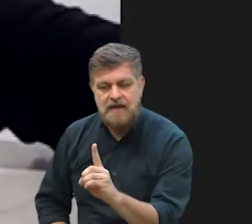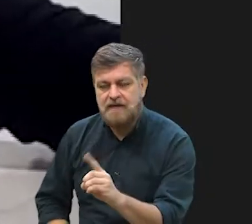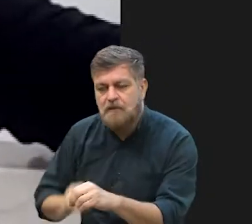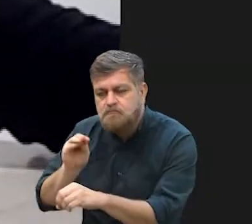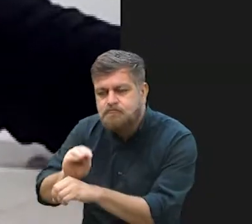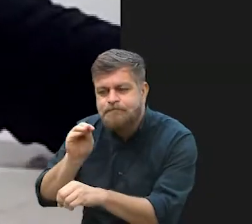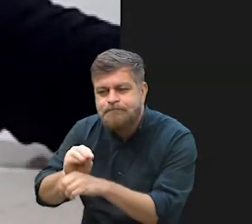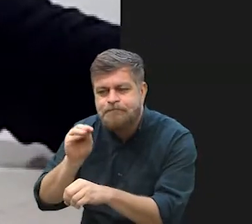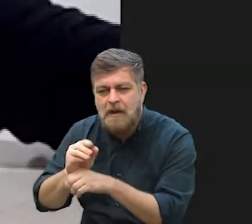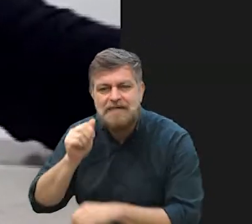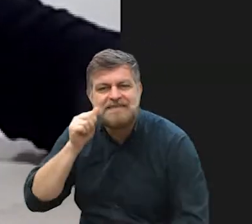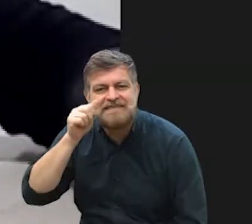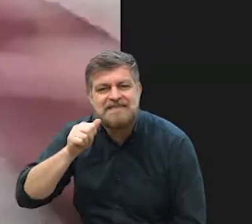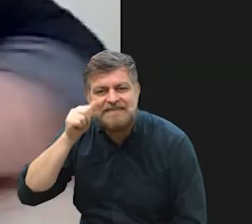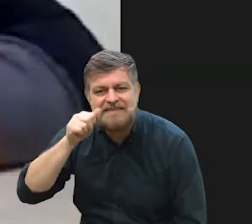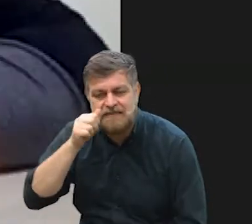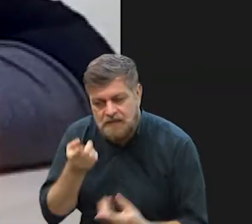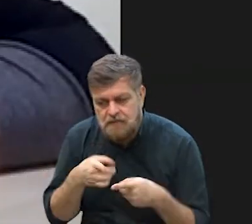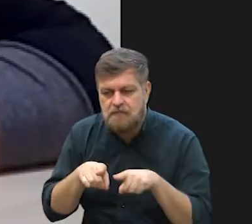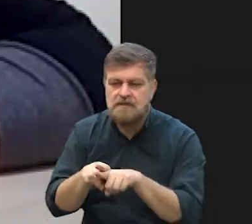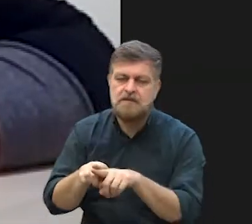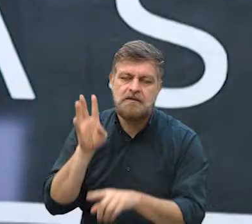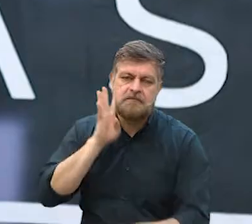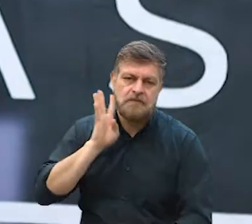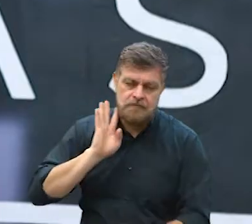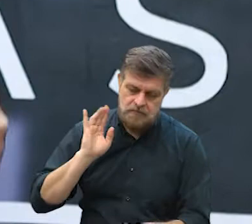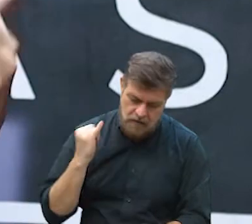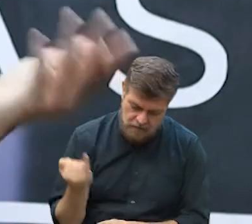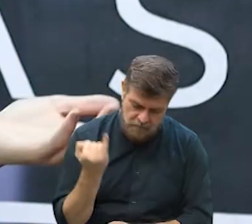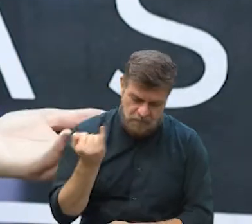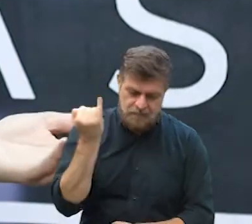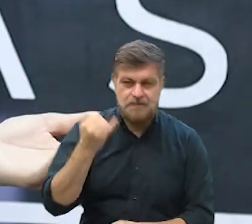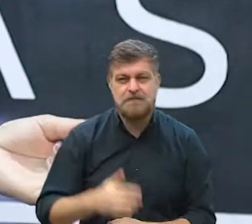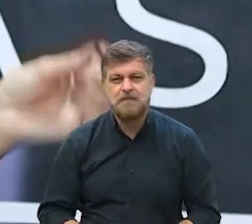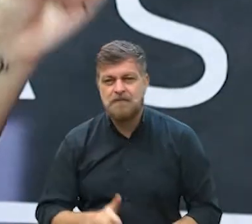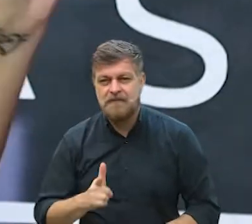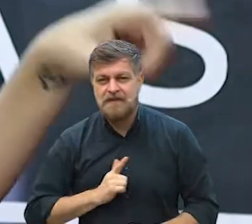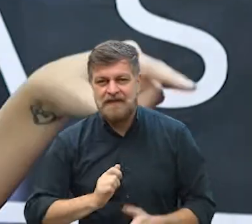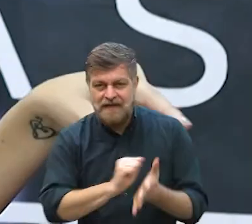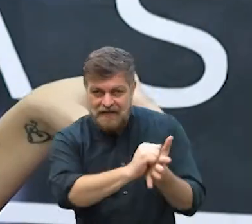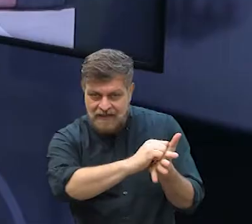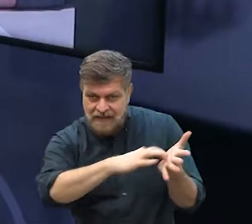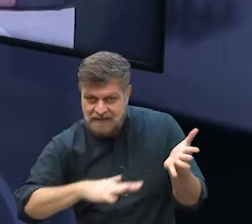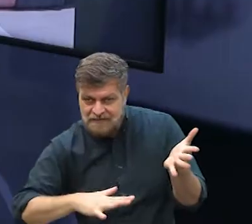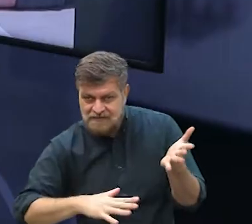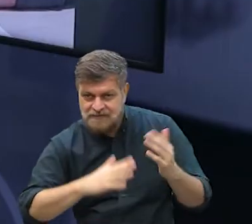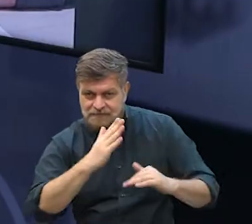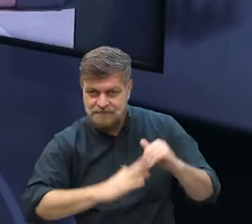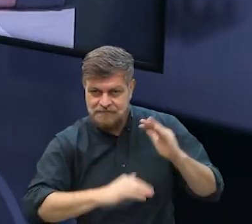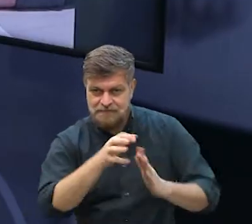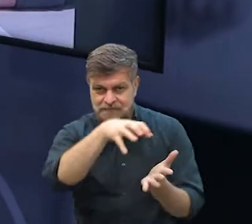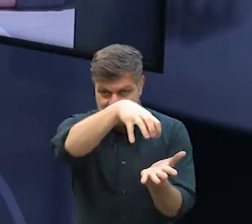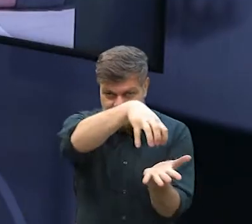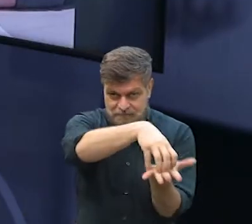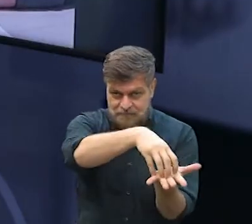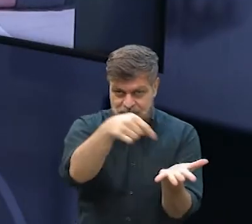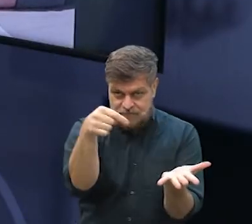essa parceria, né, é bem bacana. E existem as atividades que são feitas aí na sede